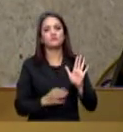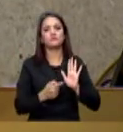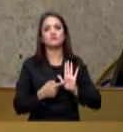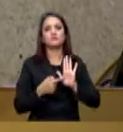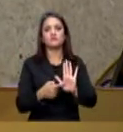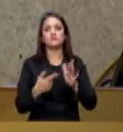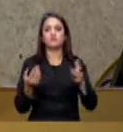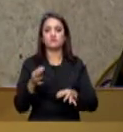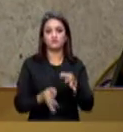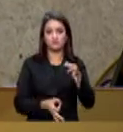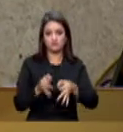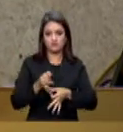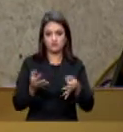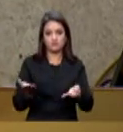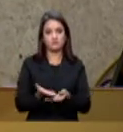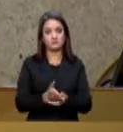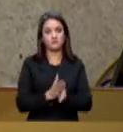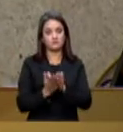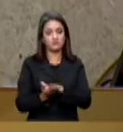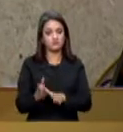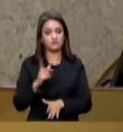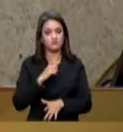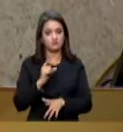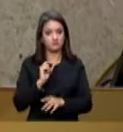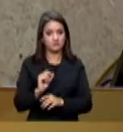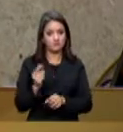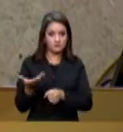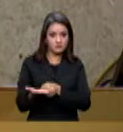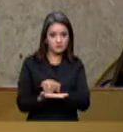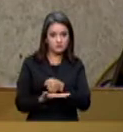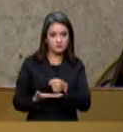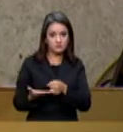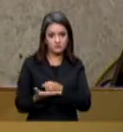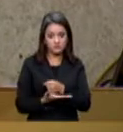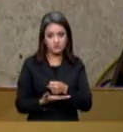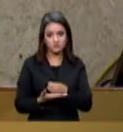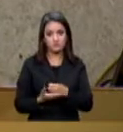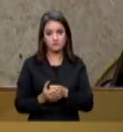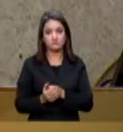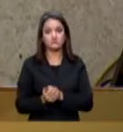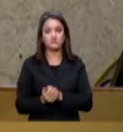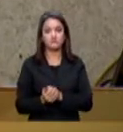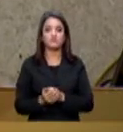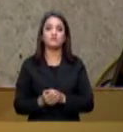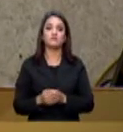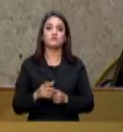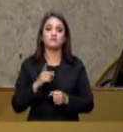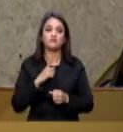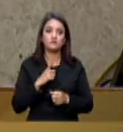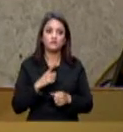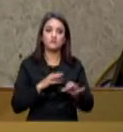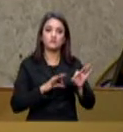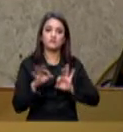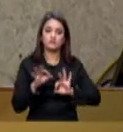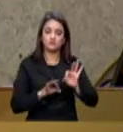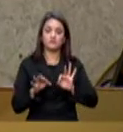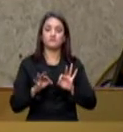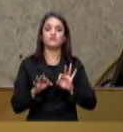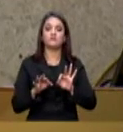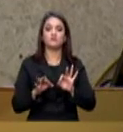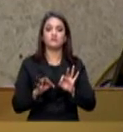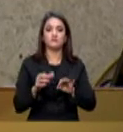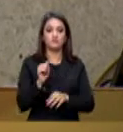neste julgamento, servindo de pano de fundo para a formação de arranjos federativos de